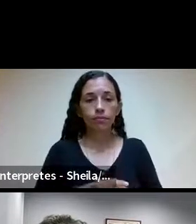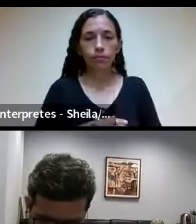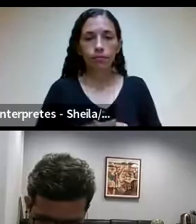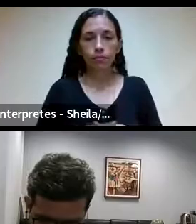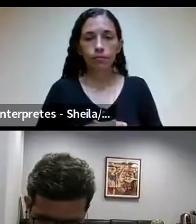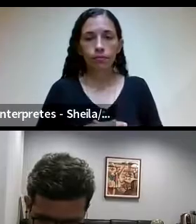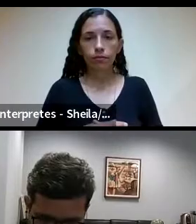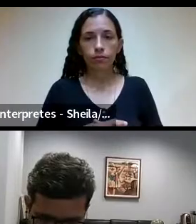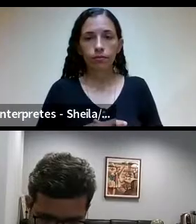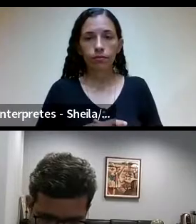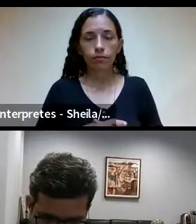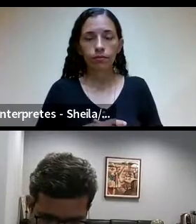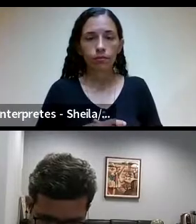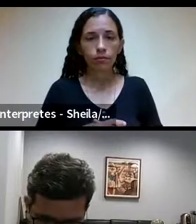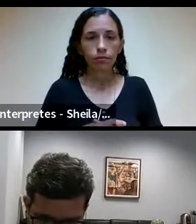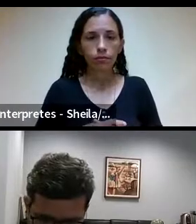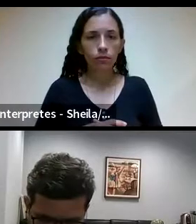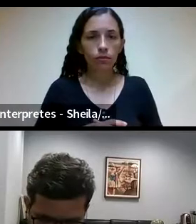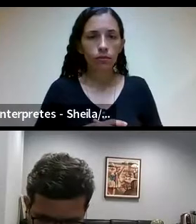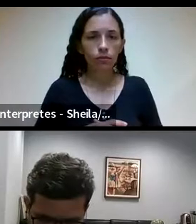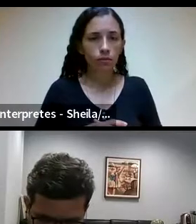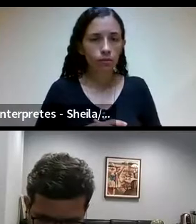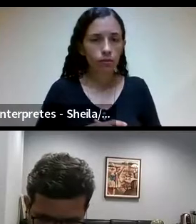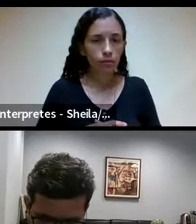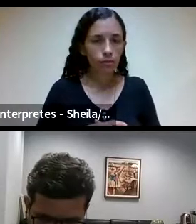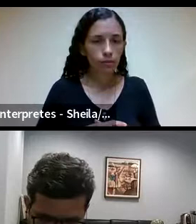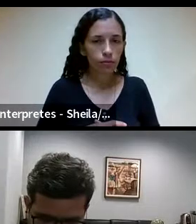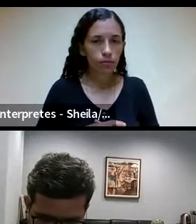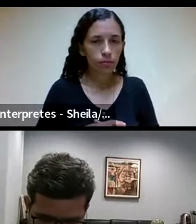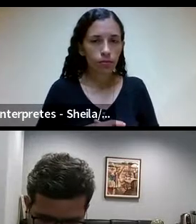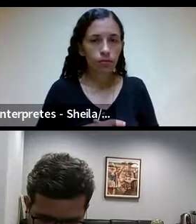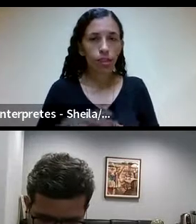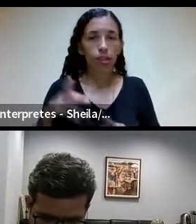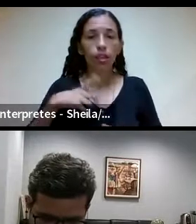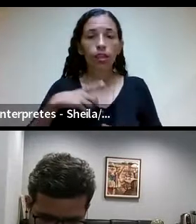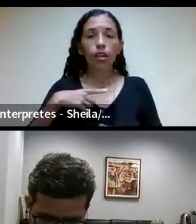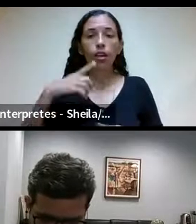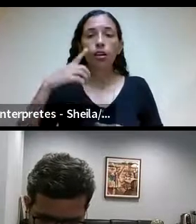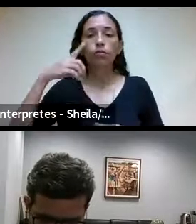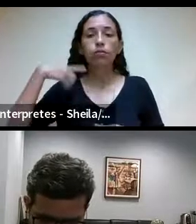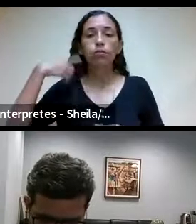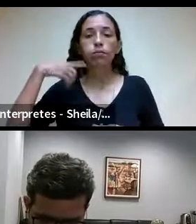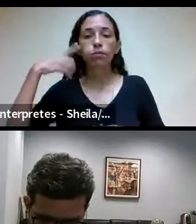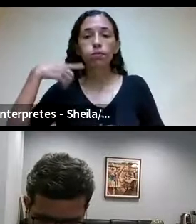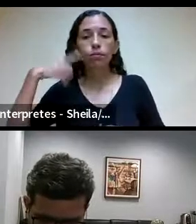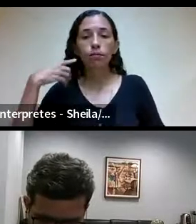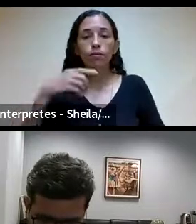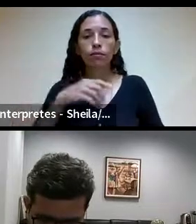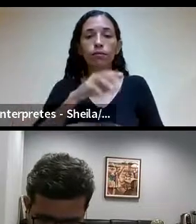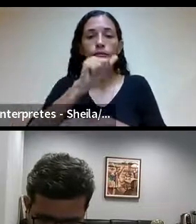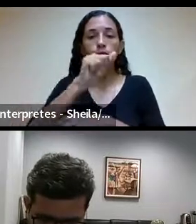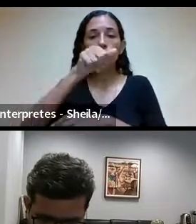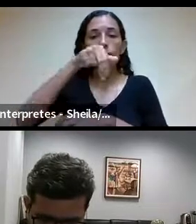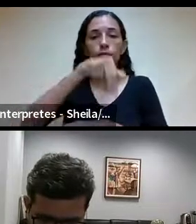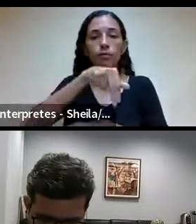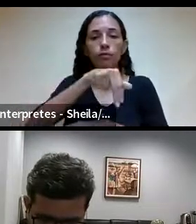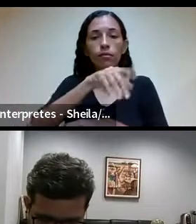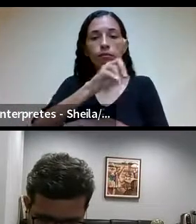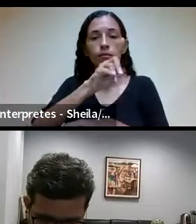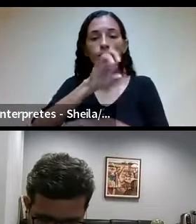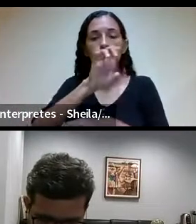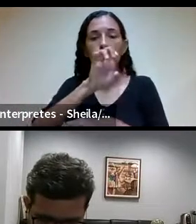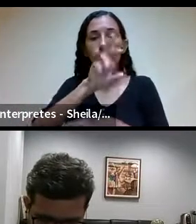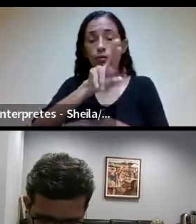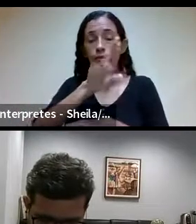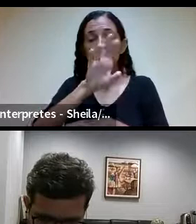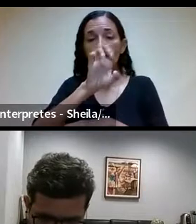Há uma anotação, desculpe, porque não foi sublinhada, do advogado doutor Andreu de Macedo, para fazer sustentação oral.